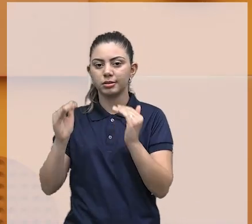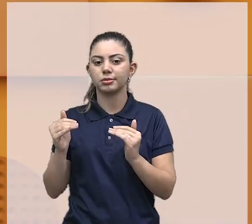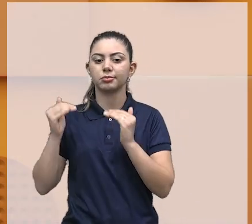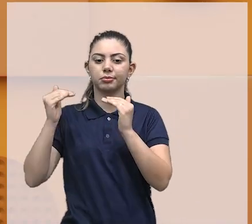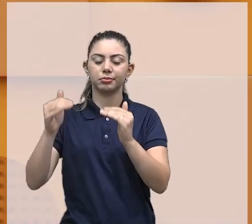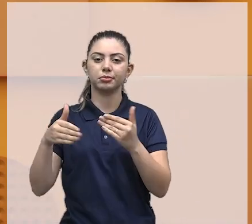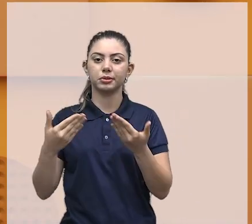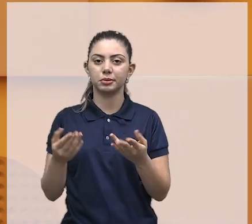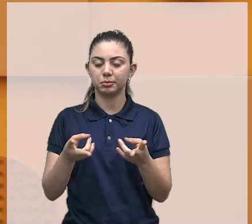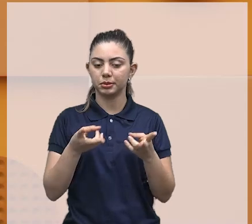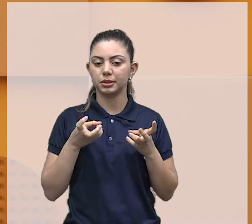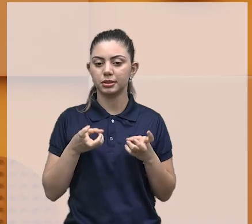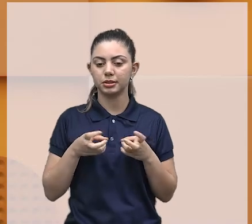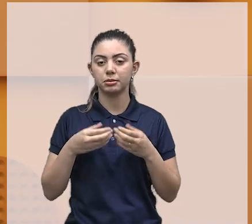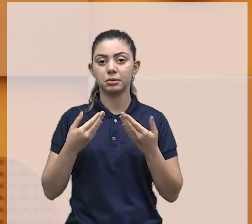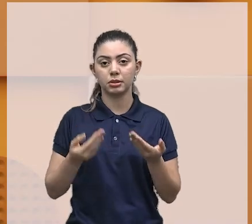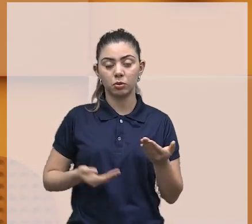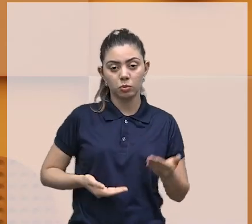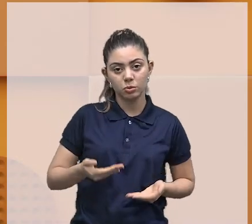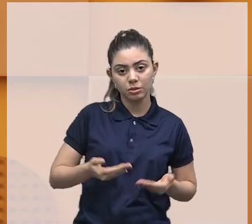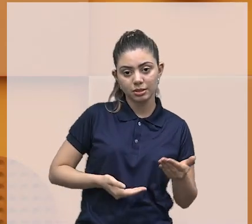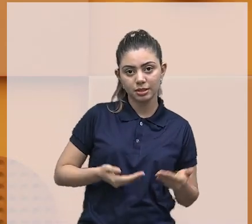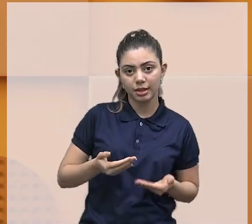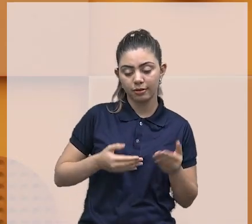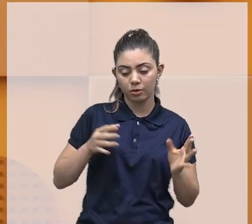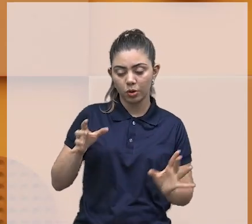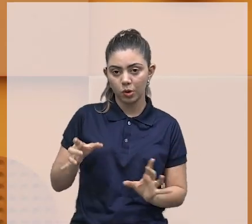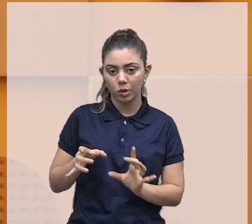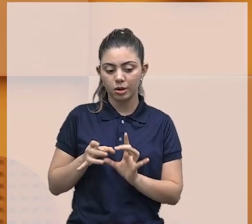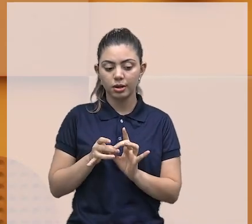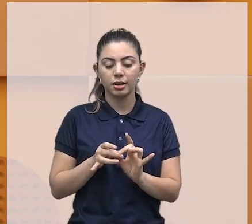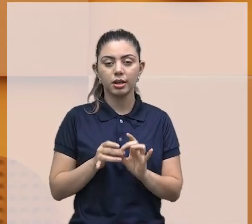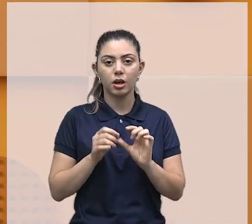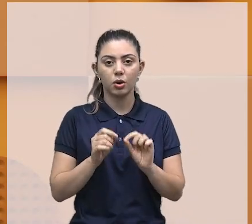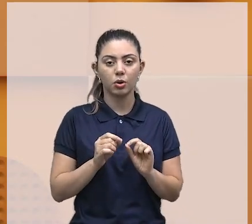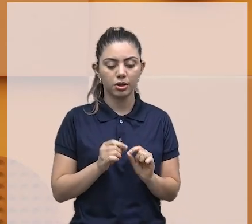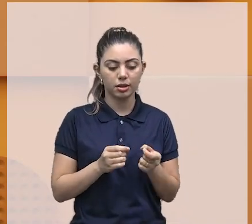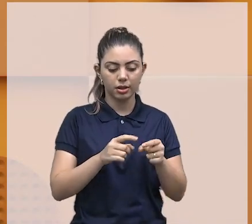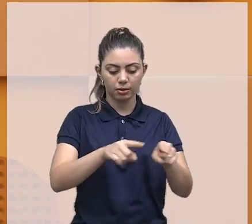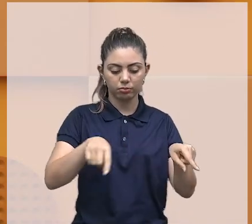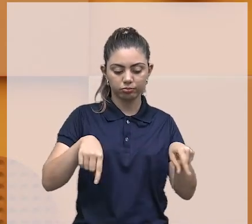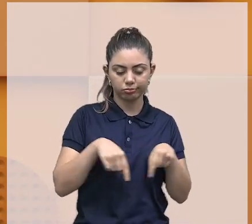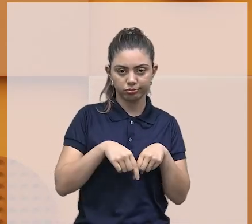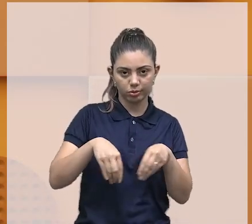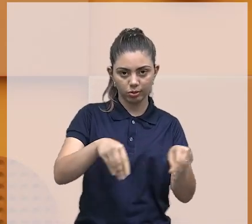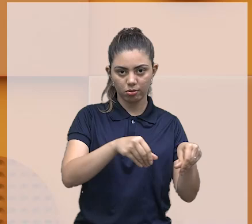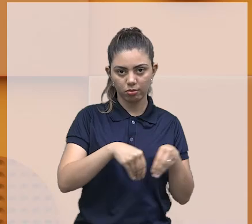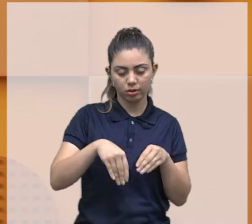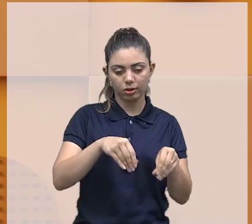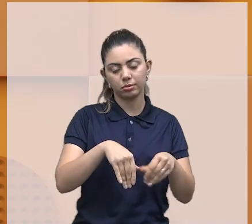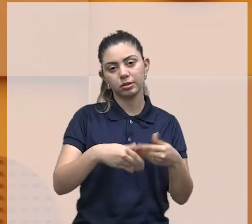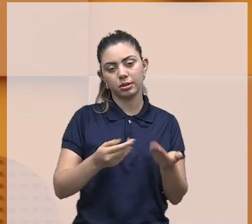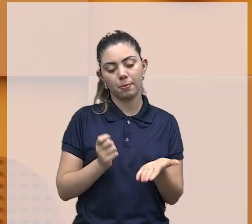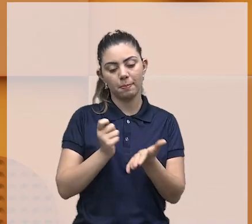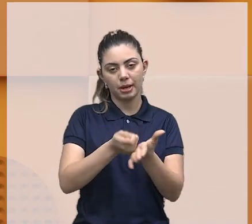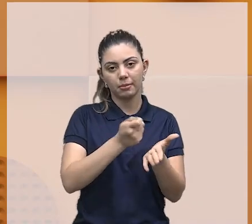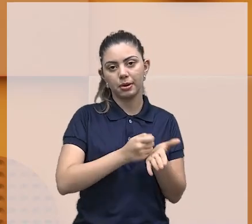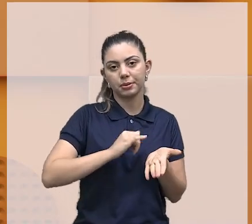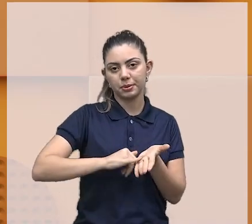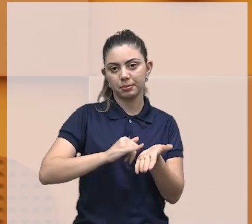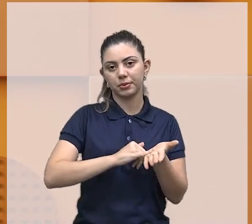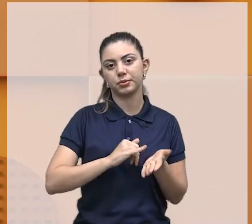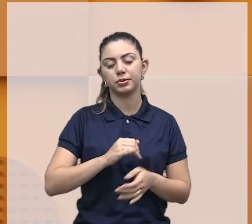ela é importante. O servo, ele está ligado à terra, tá certo? E, claro, paga ali, então, todas as